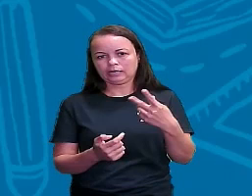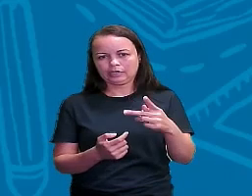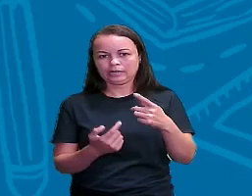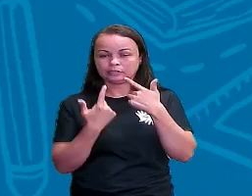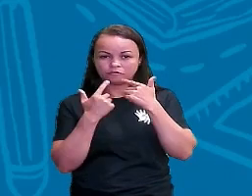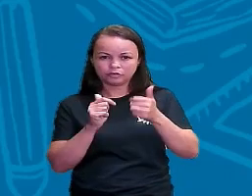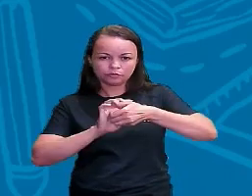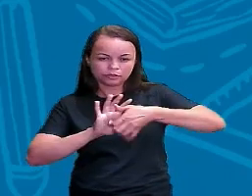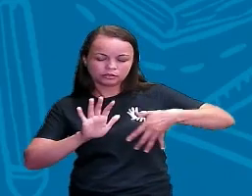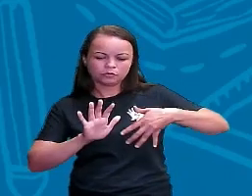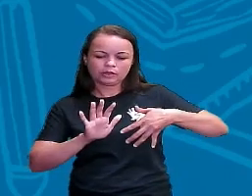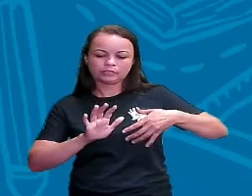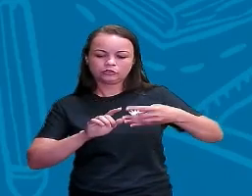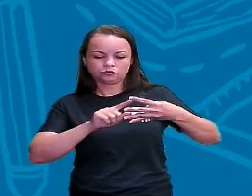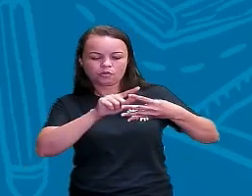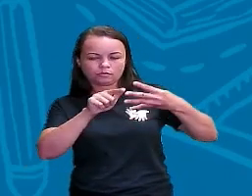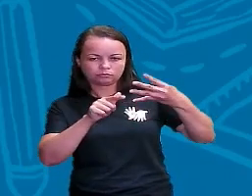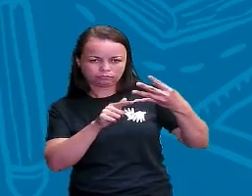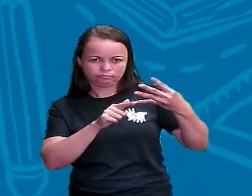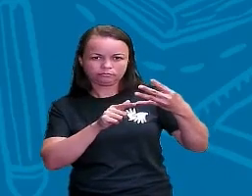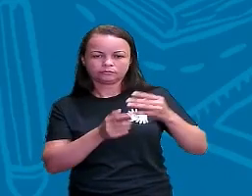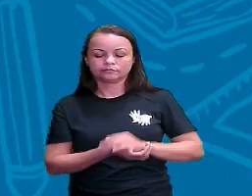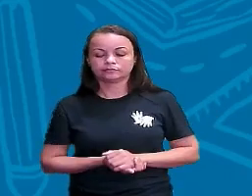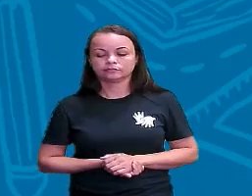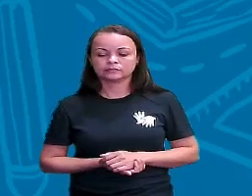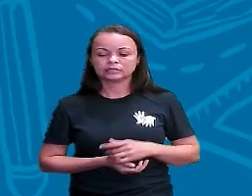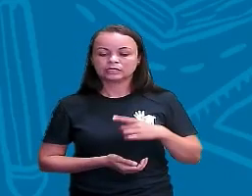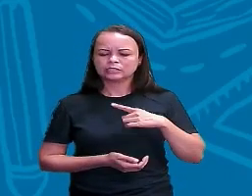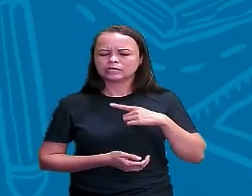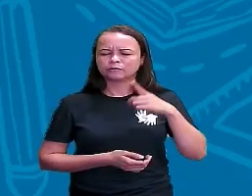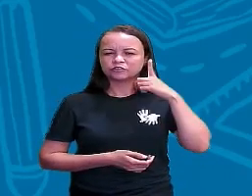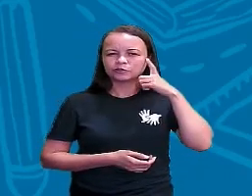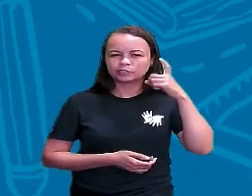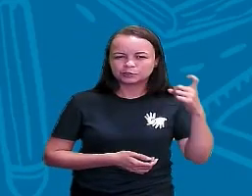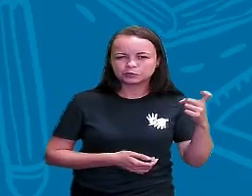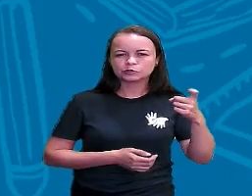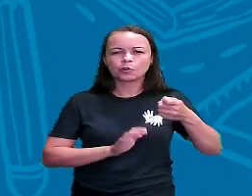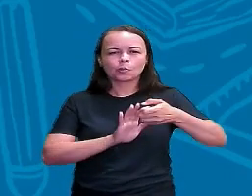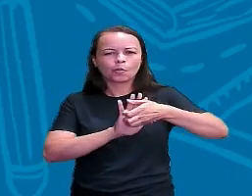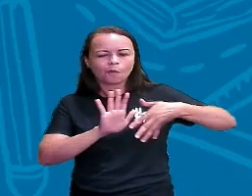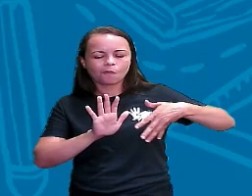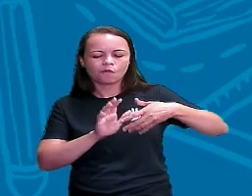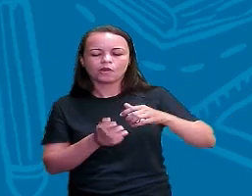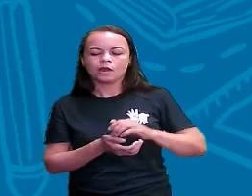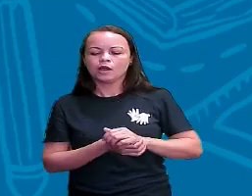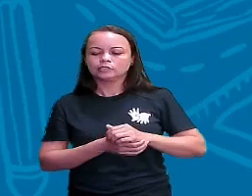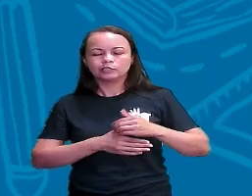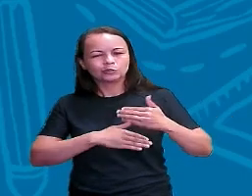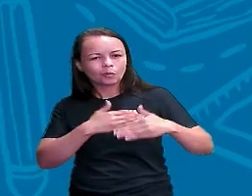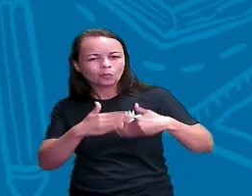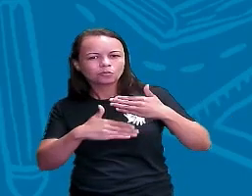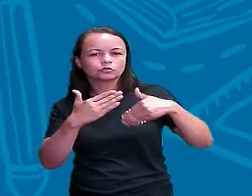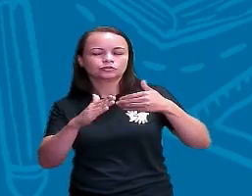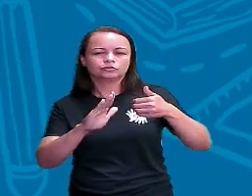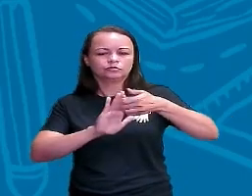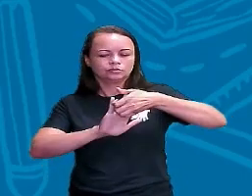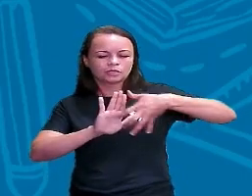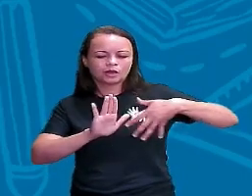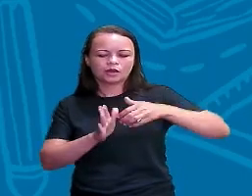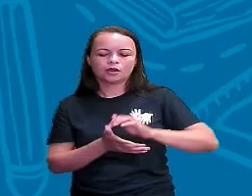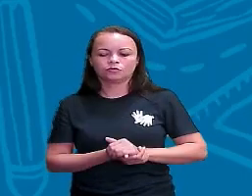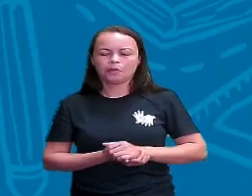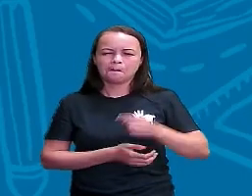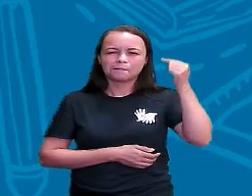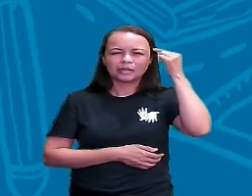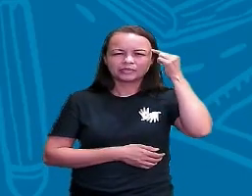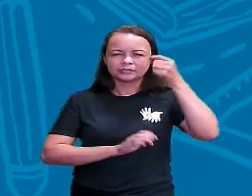existem quatro tipos de figuras de linguagem. Temos figuras de som, figuras de construção, figuras de pensamento